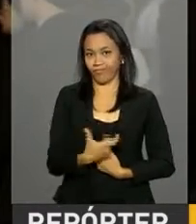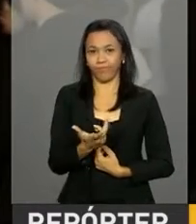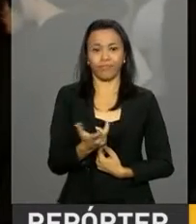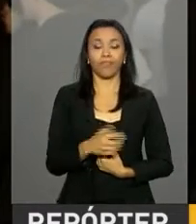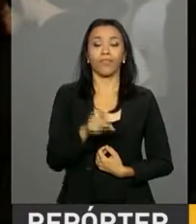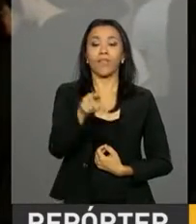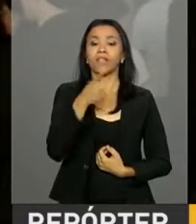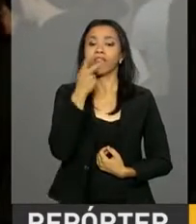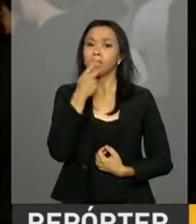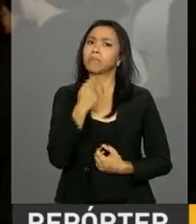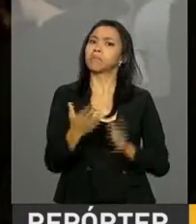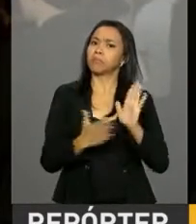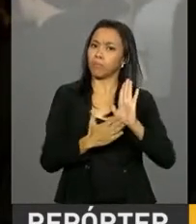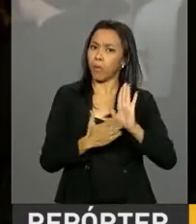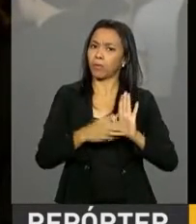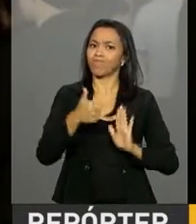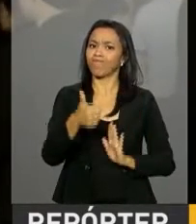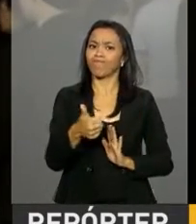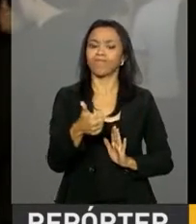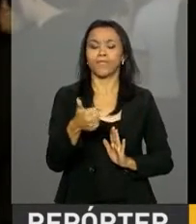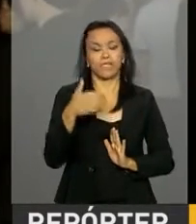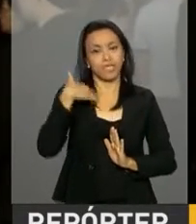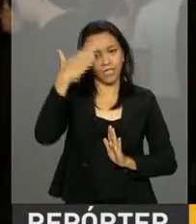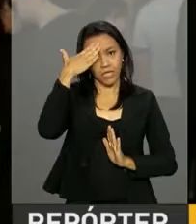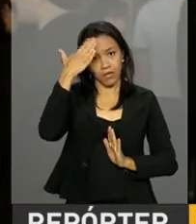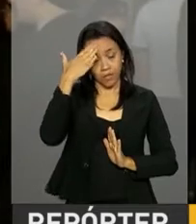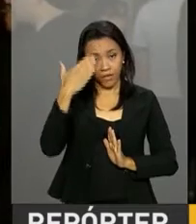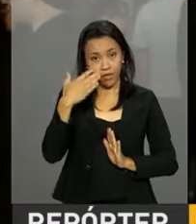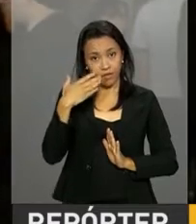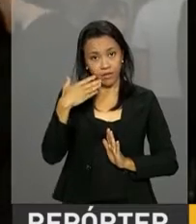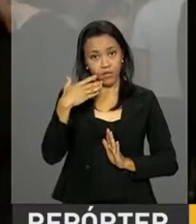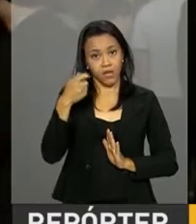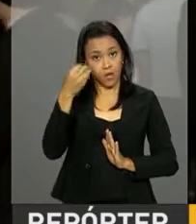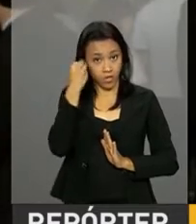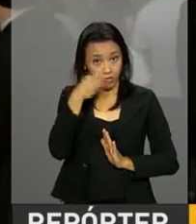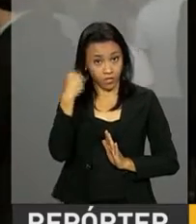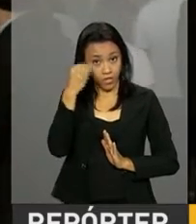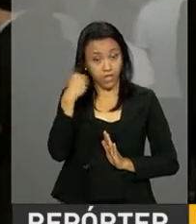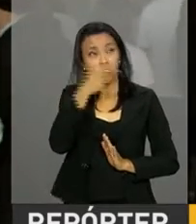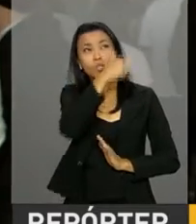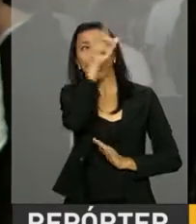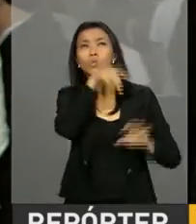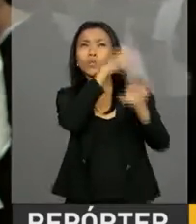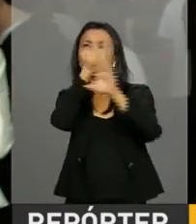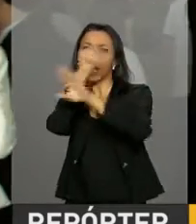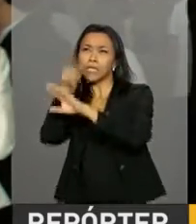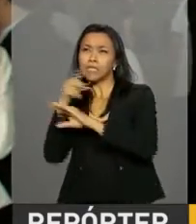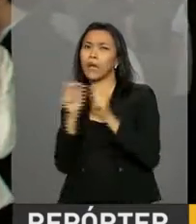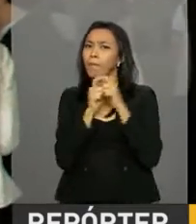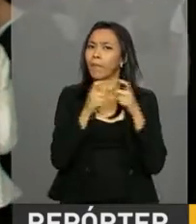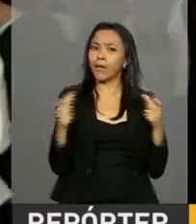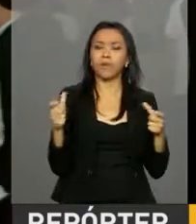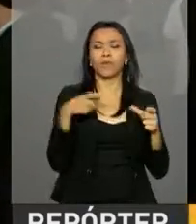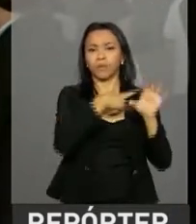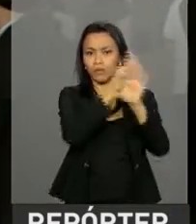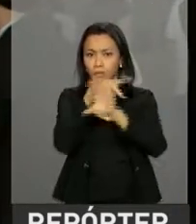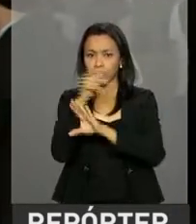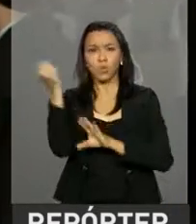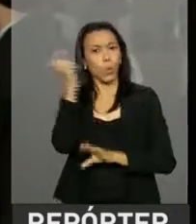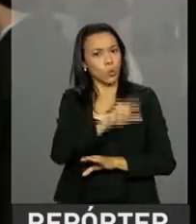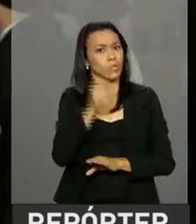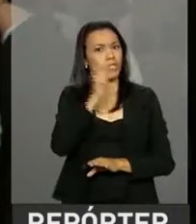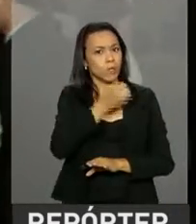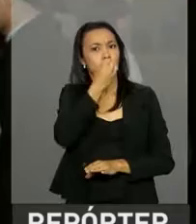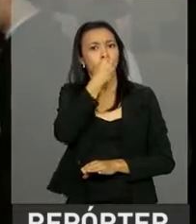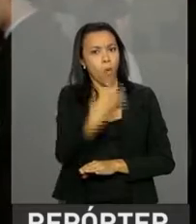sentido de reconhecer as experiências positivas de outros países. A grande maioria dos países que tem alcançado